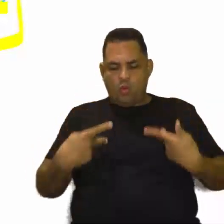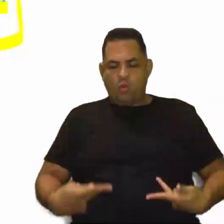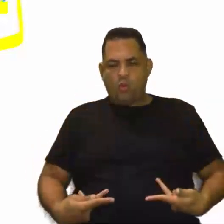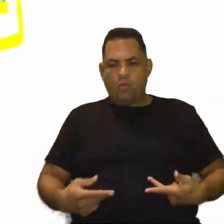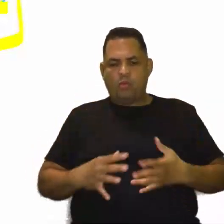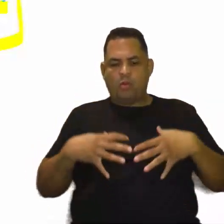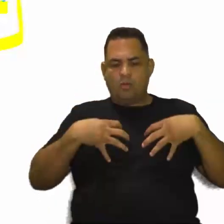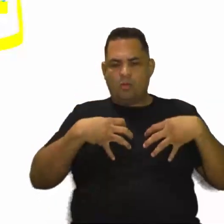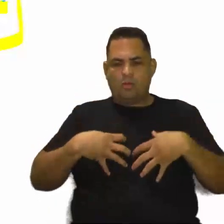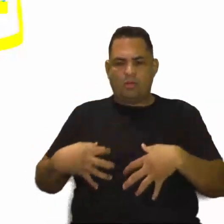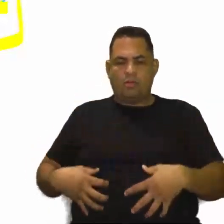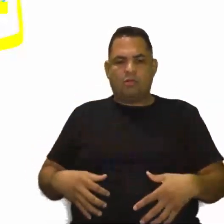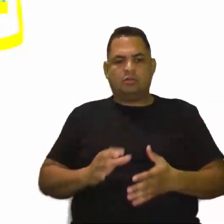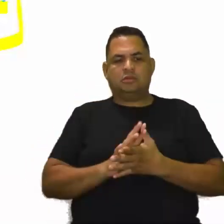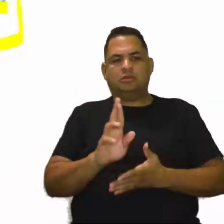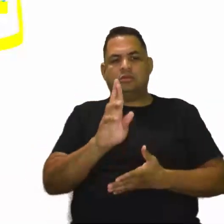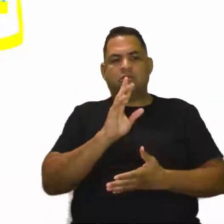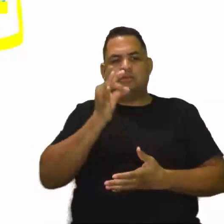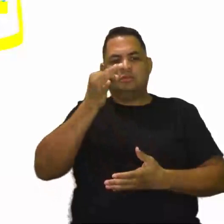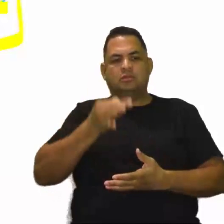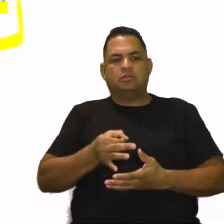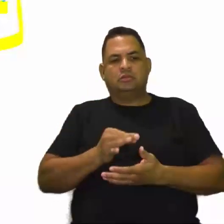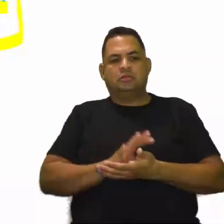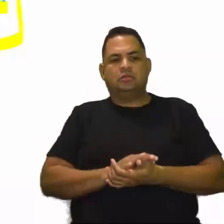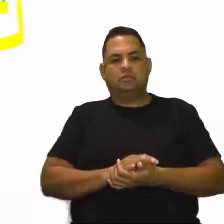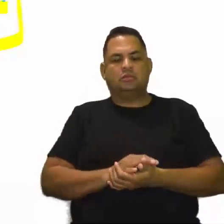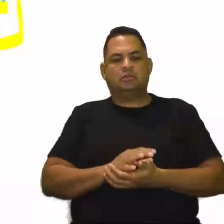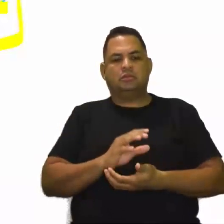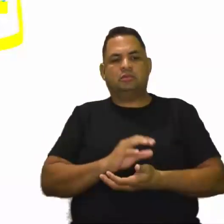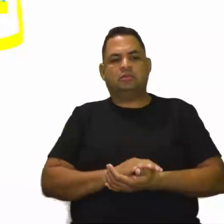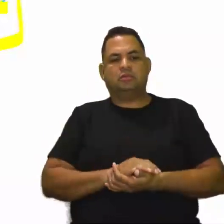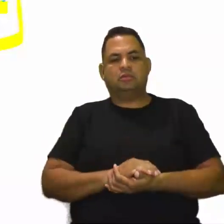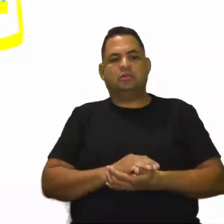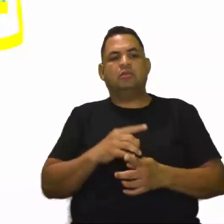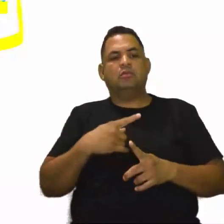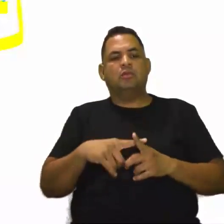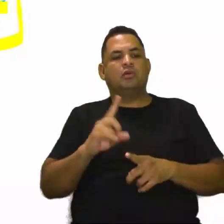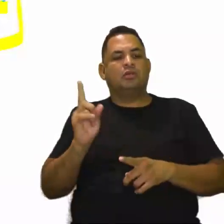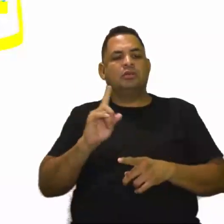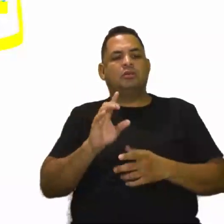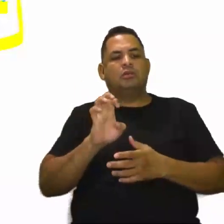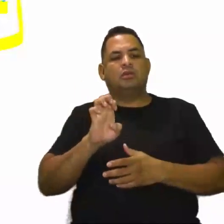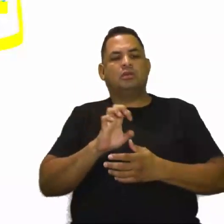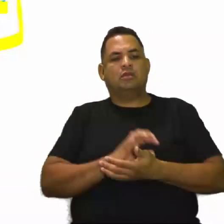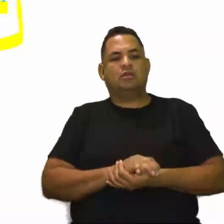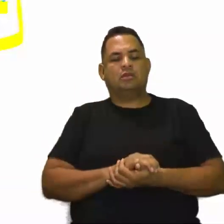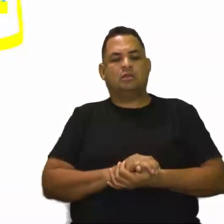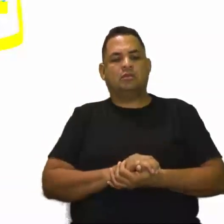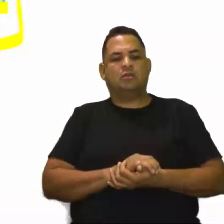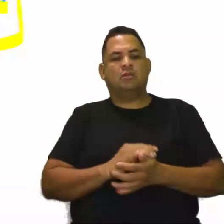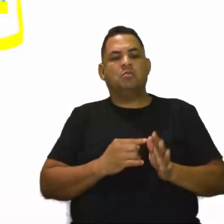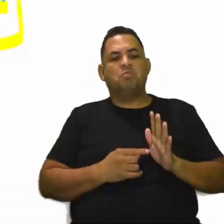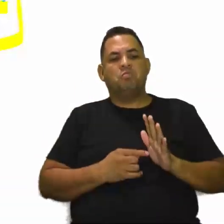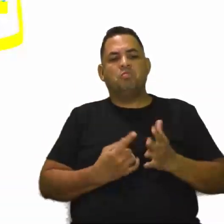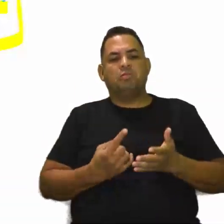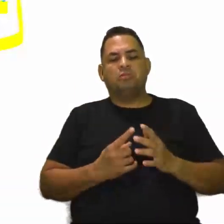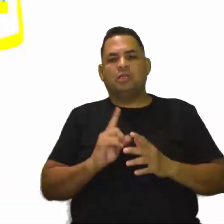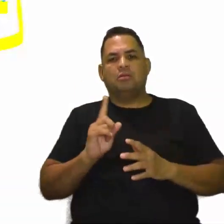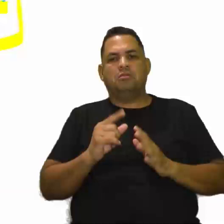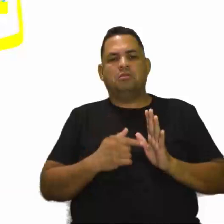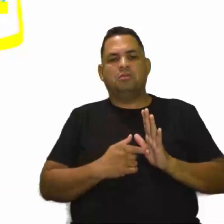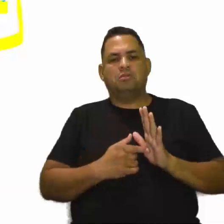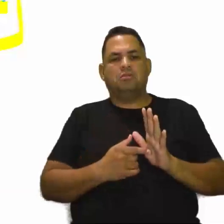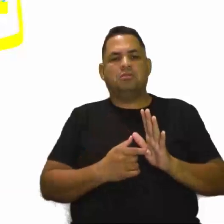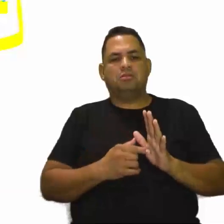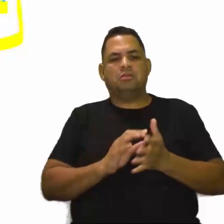corpo. Então, a resposta correta, D. E por que que não é a E, professora? Porque não falou de